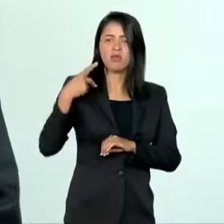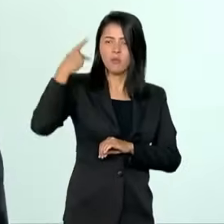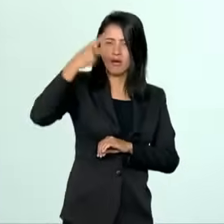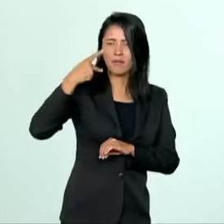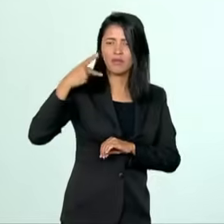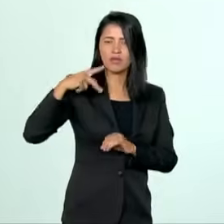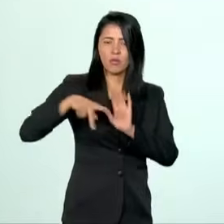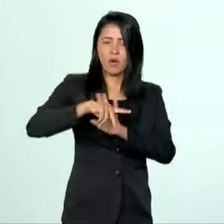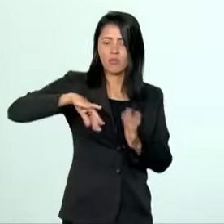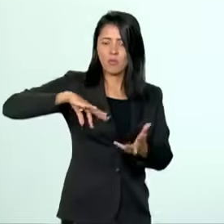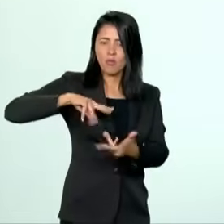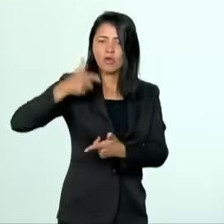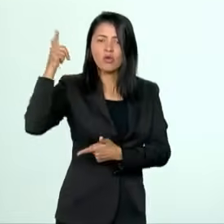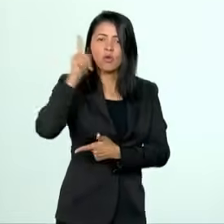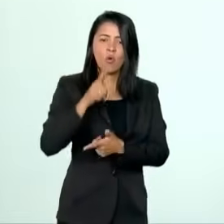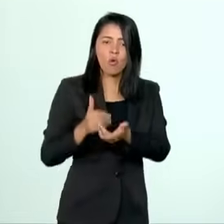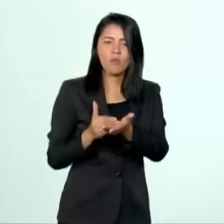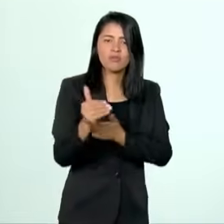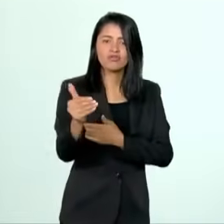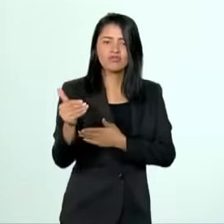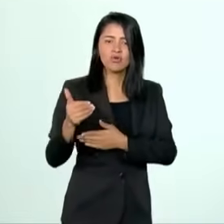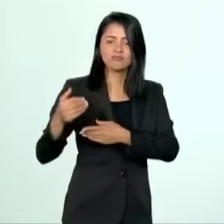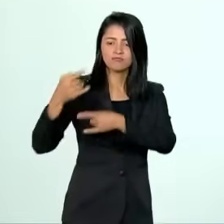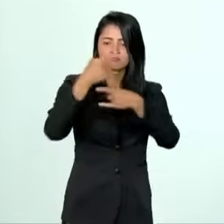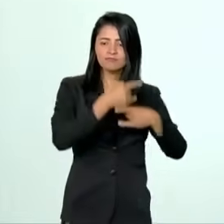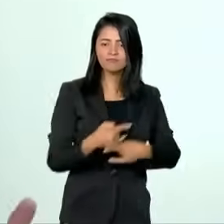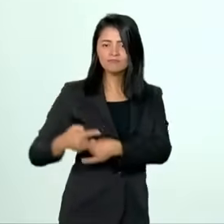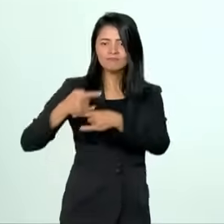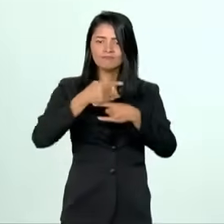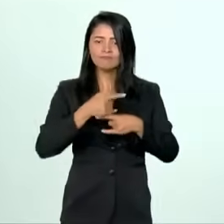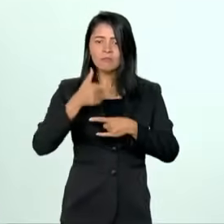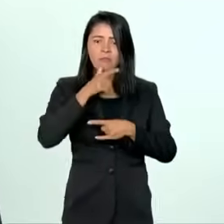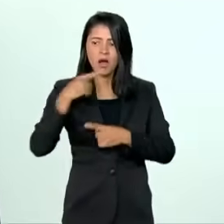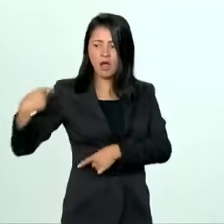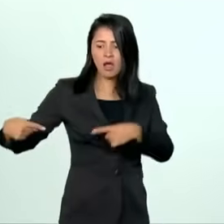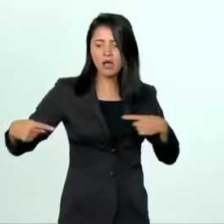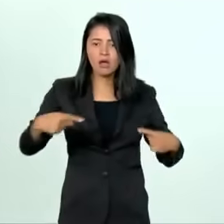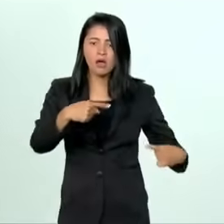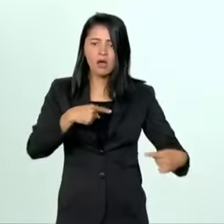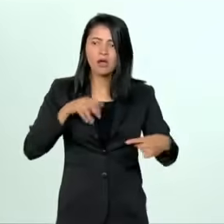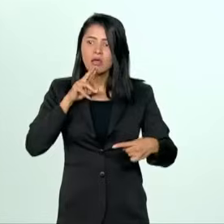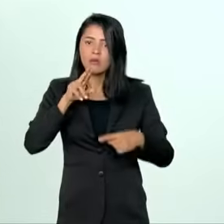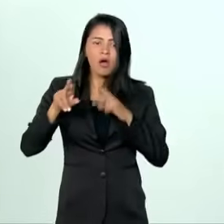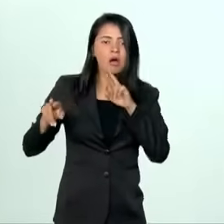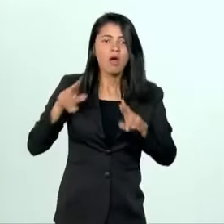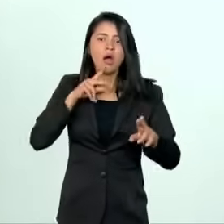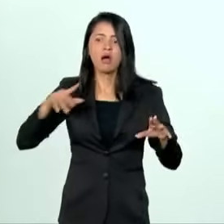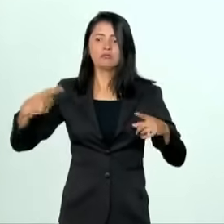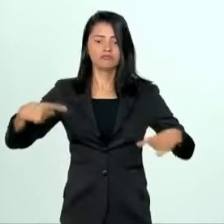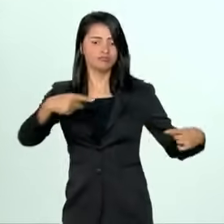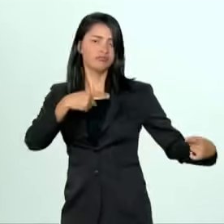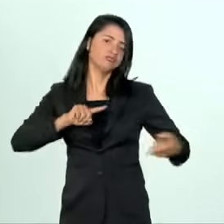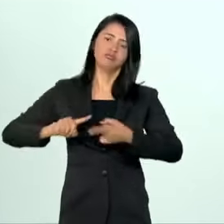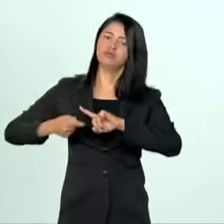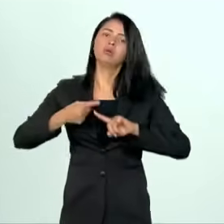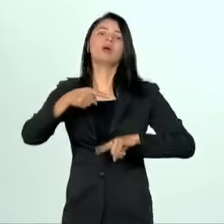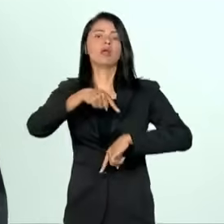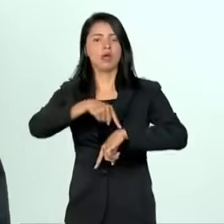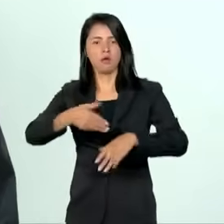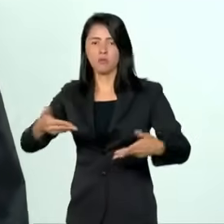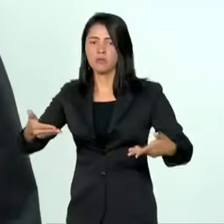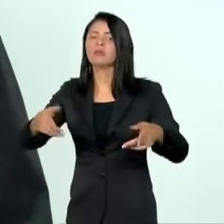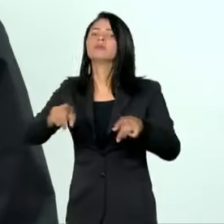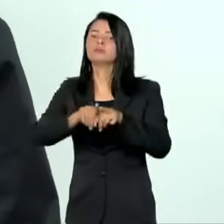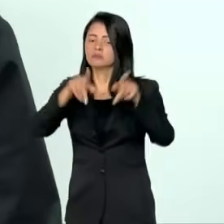maneira virtual para que pudéssemos dar as respostas. E essas respostas se exigem nesse momento e